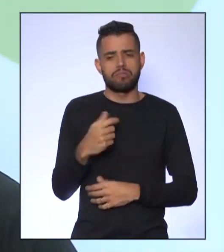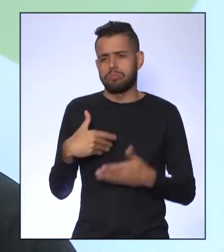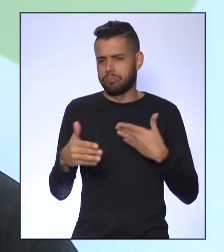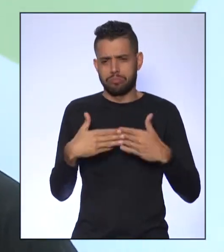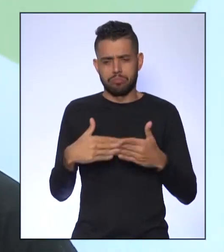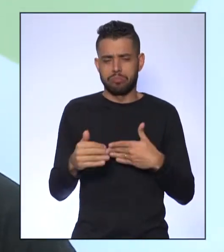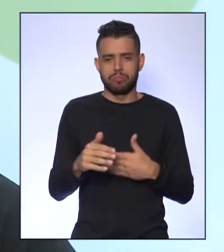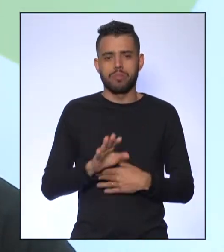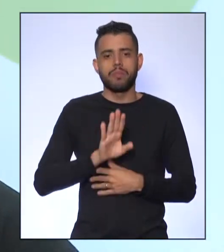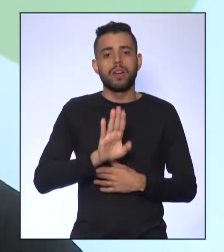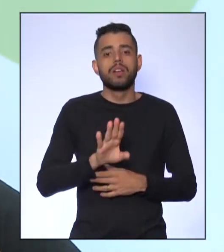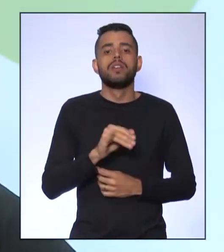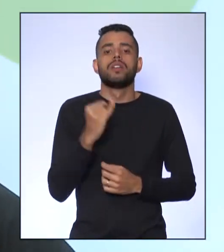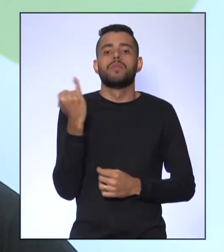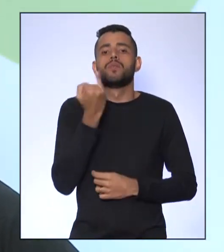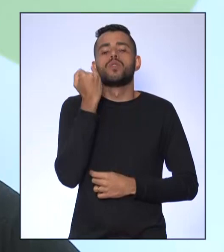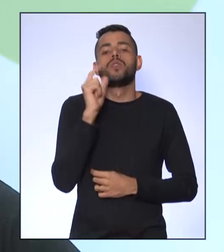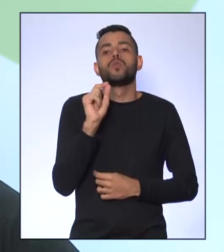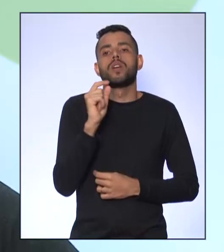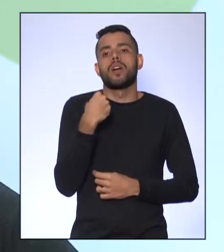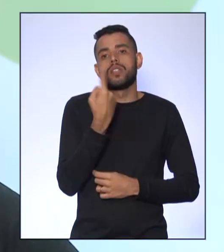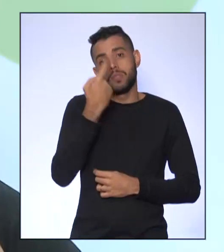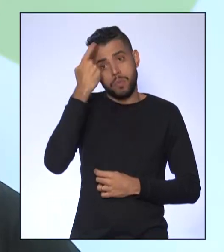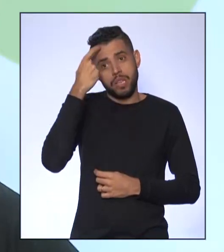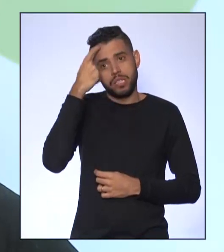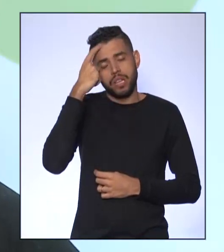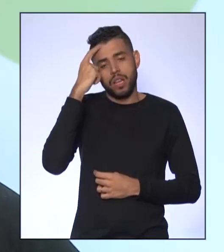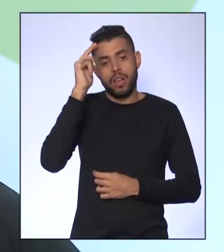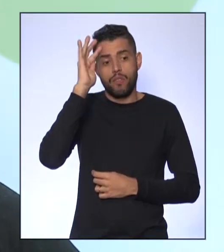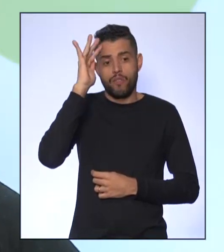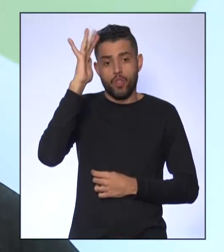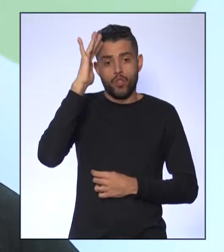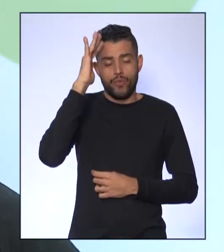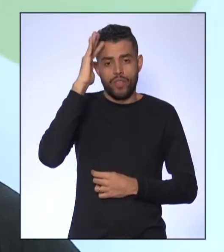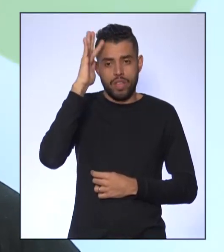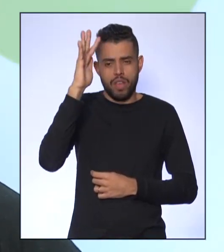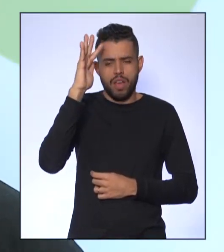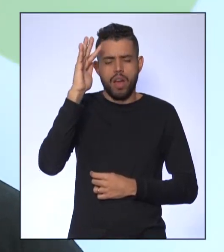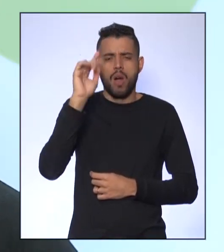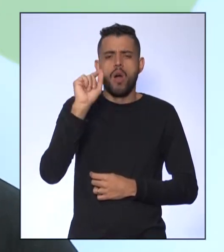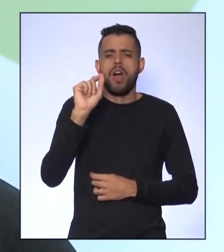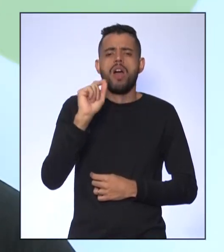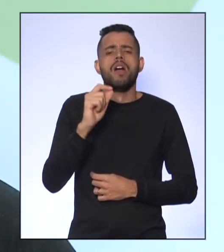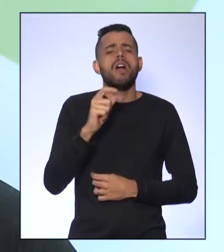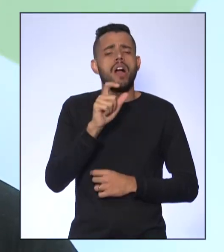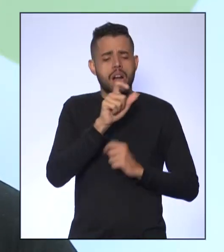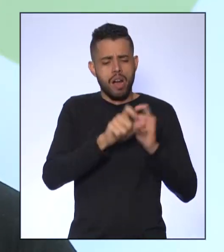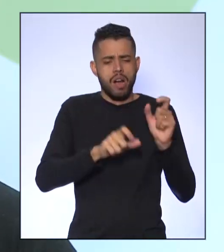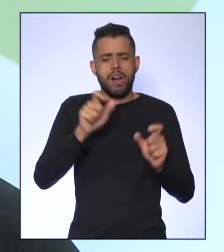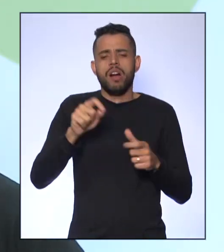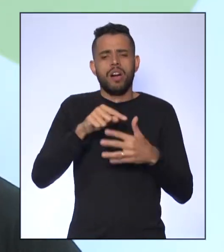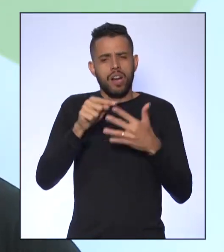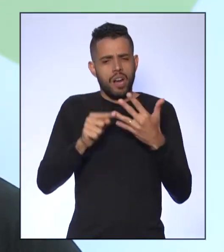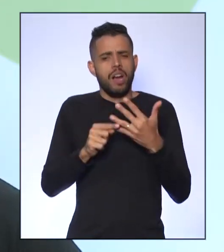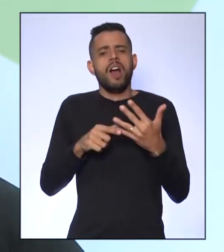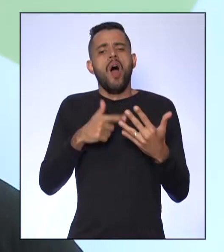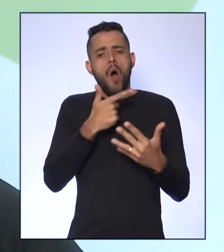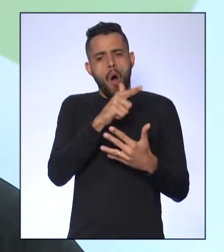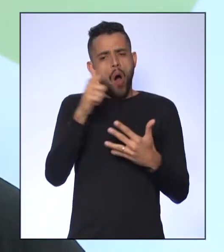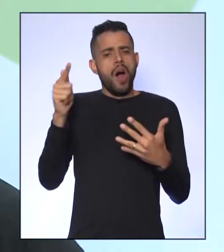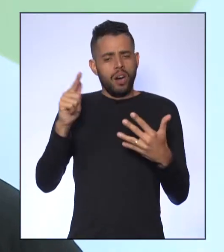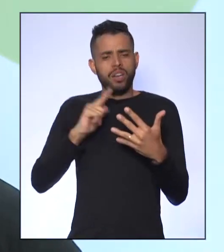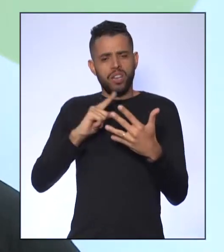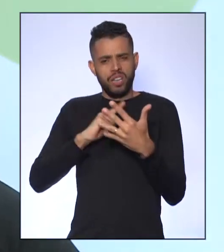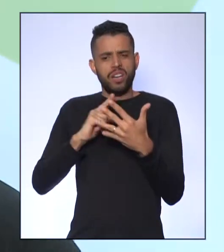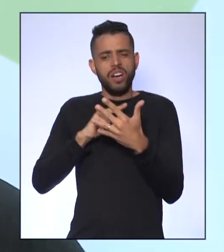coisa importante da gente refletir é que a filosofia ela tem outras características, né? Essa